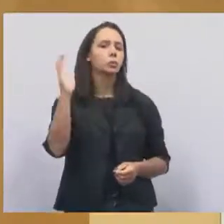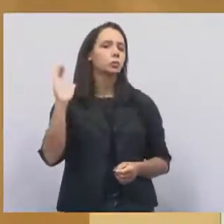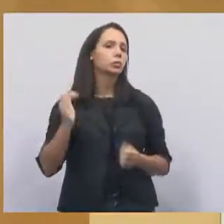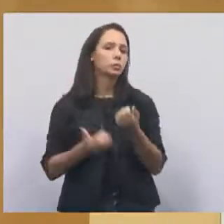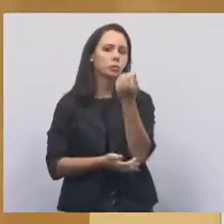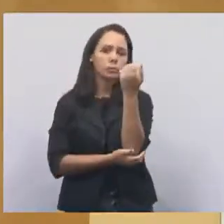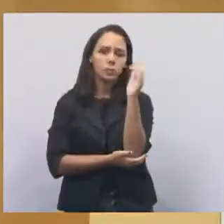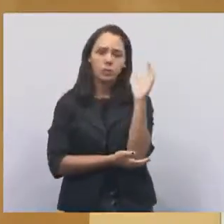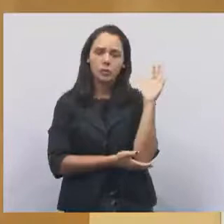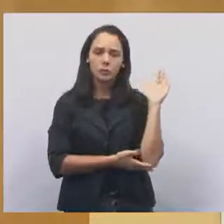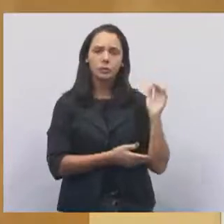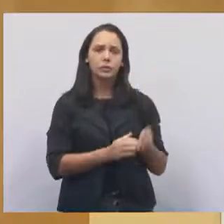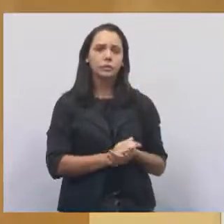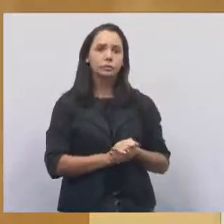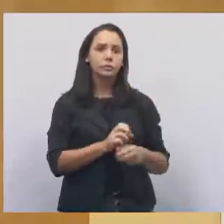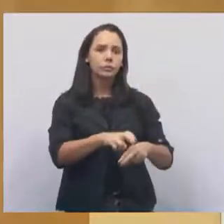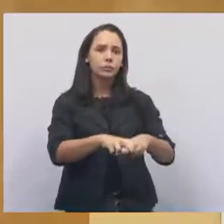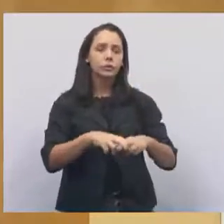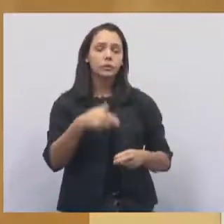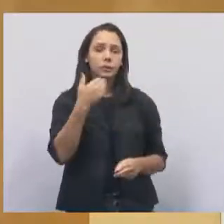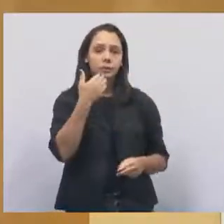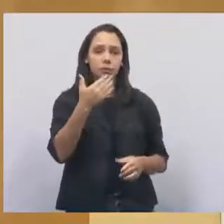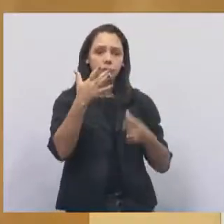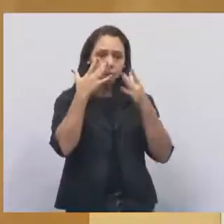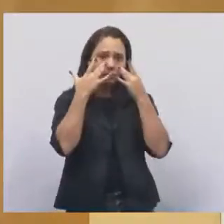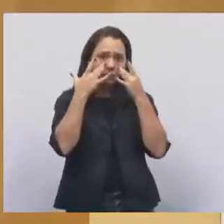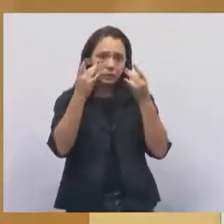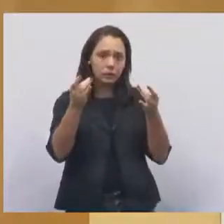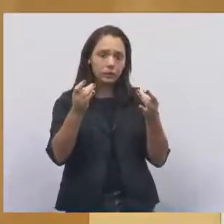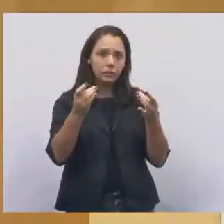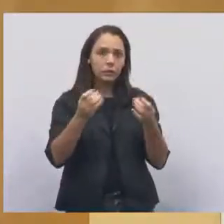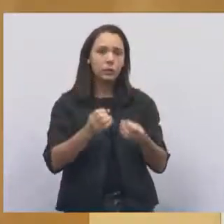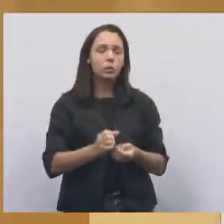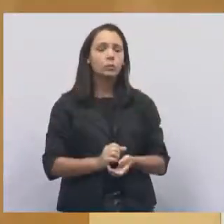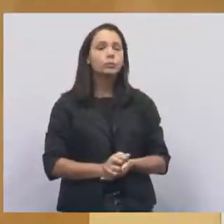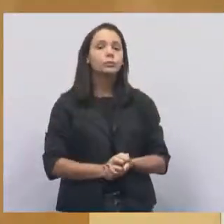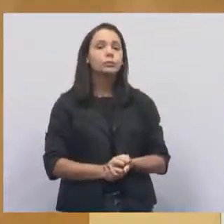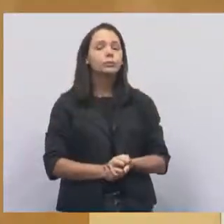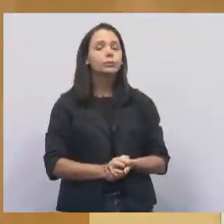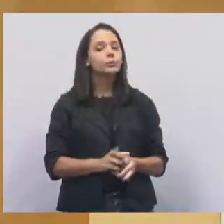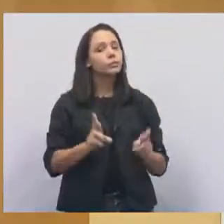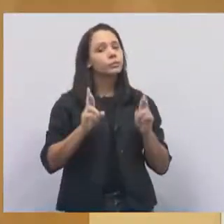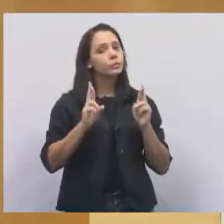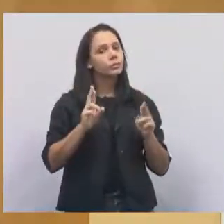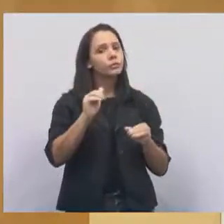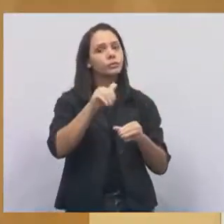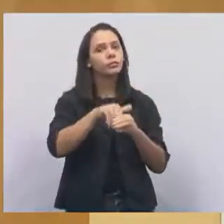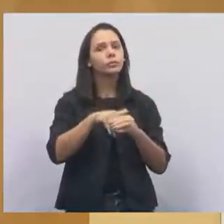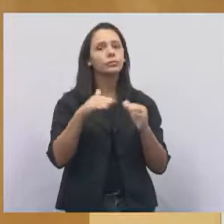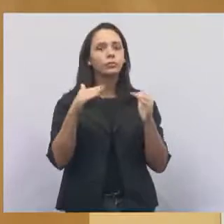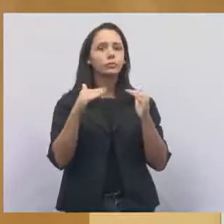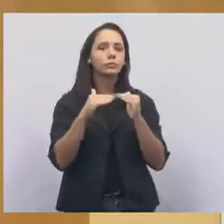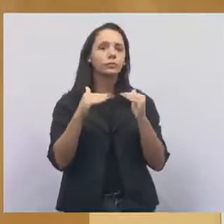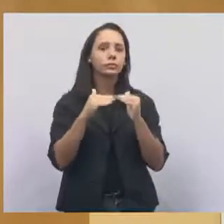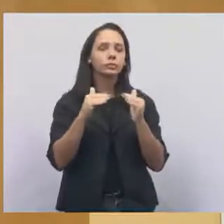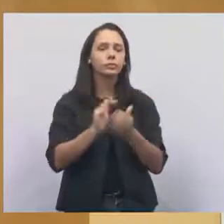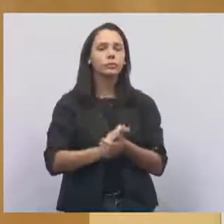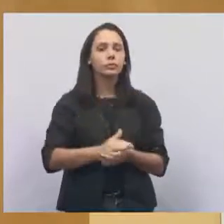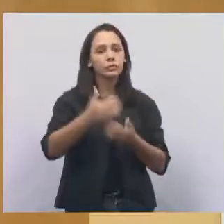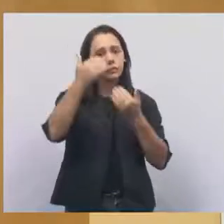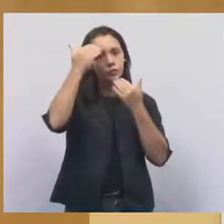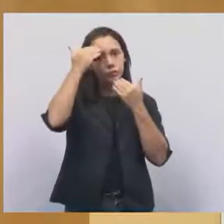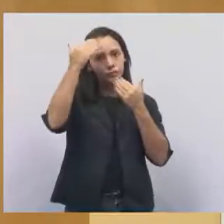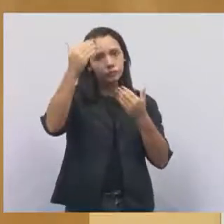a atenção de todos né conto com o voto favorável e agradeço pela parceria